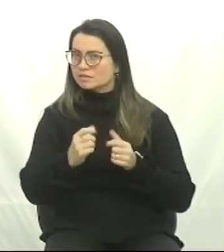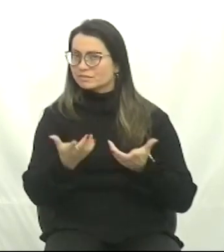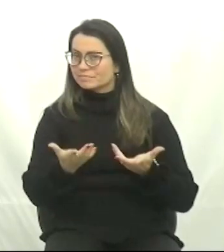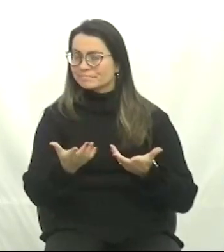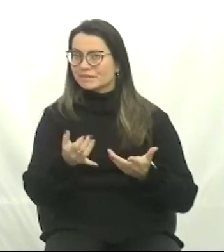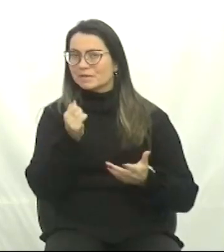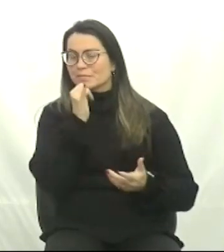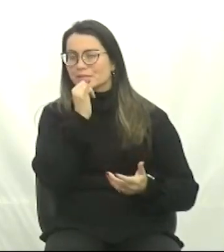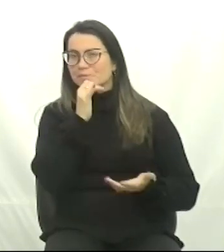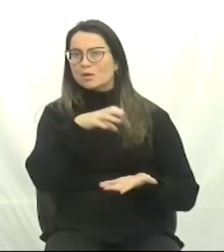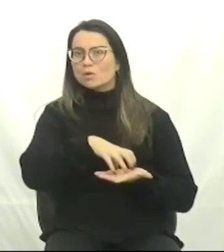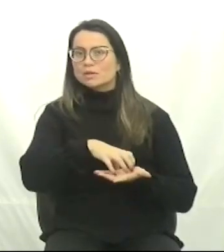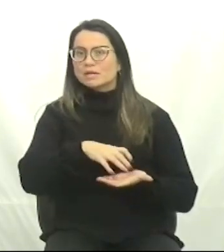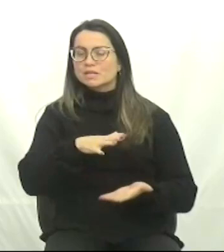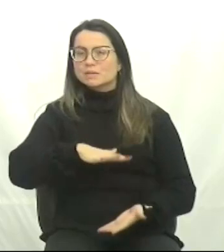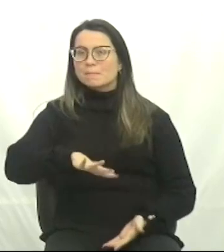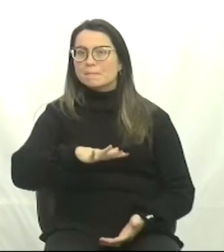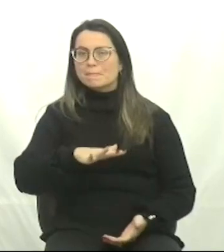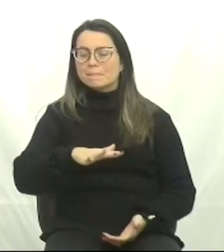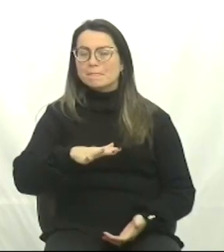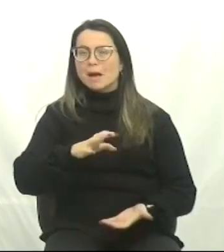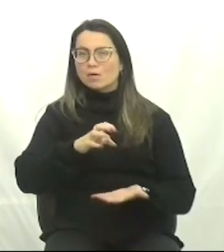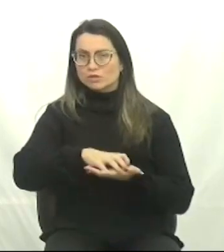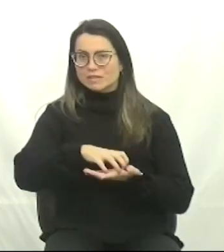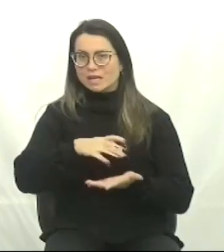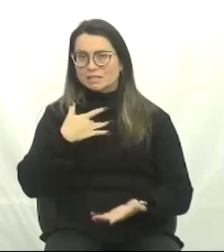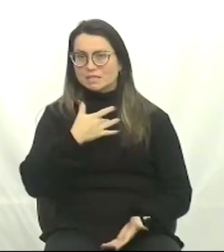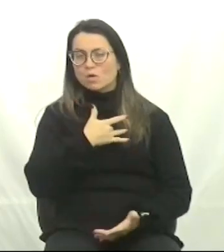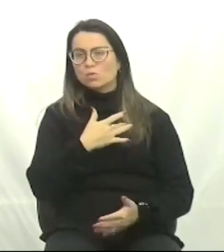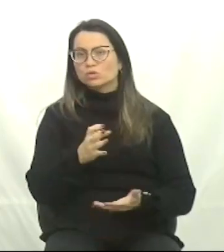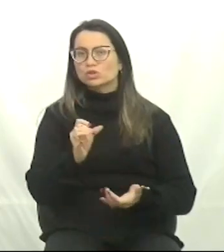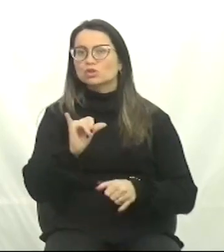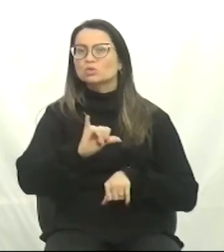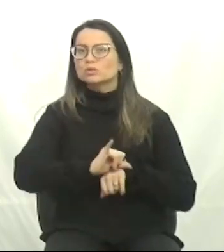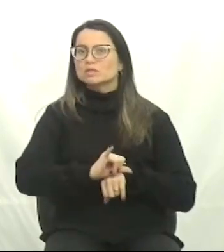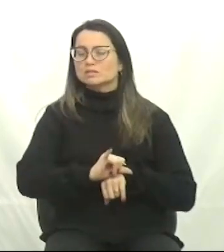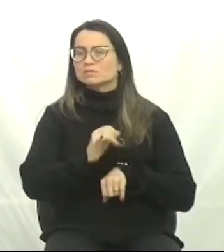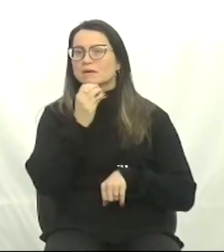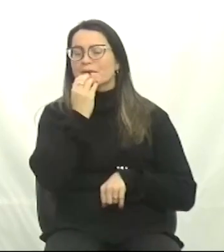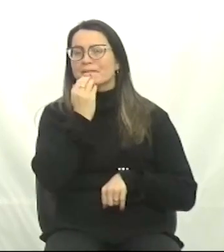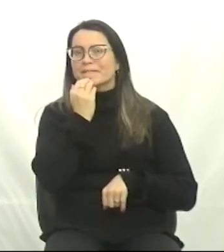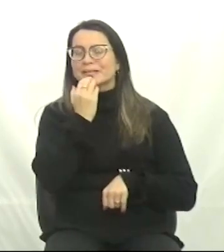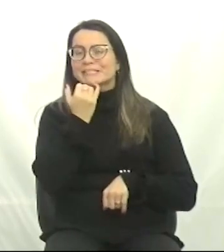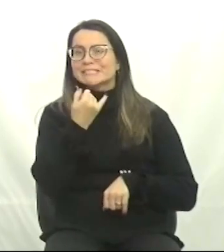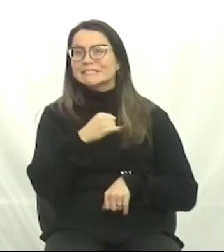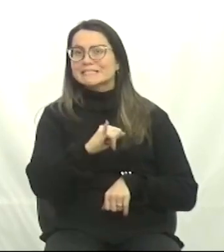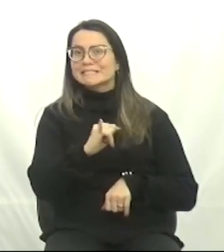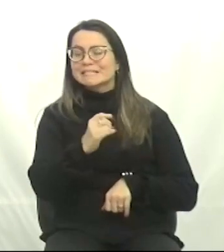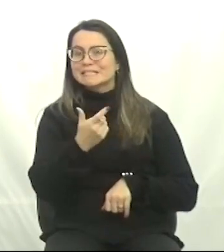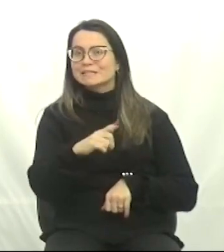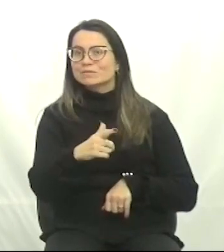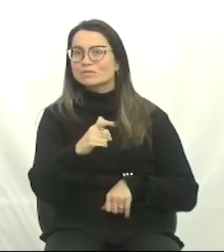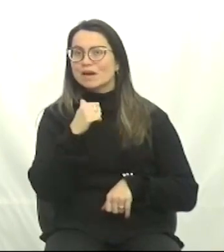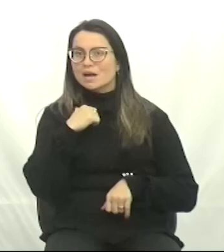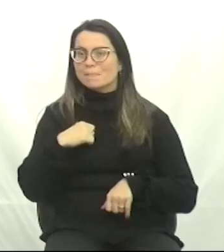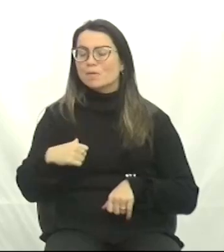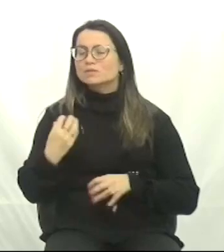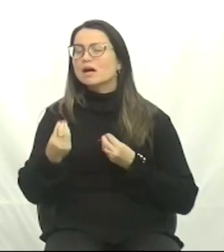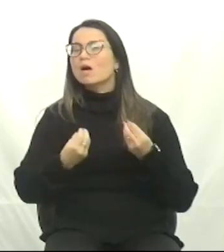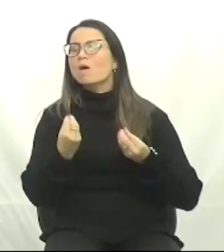nossa Unidade Básica de Saúde do Centro. Sem as bolsas do UNIEDU, não seria possível contar com a